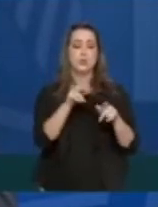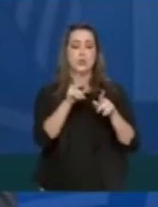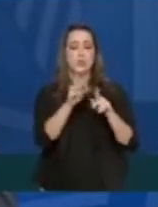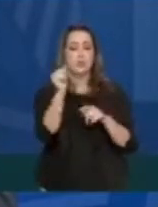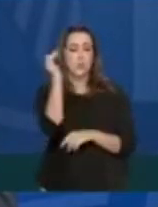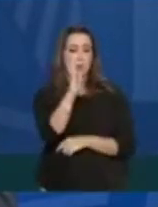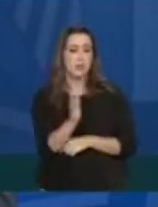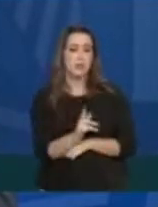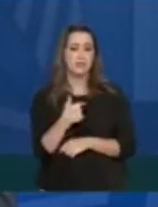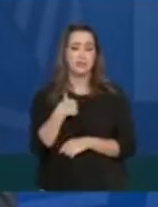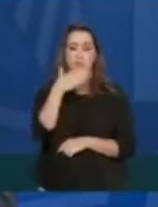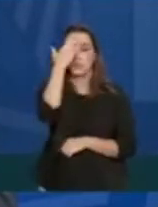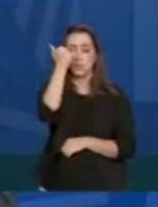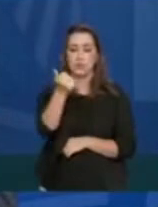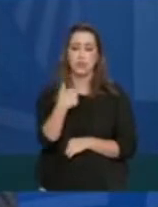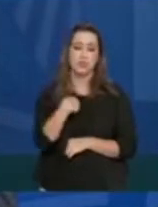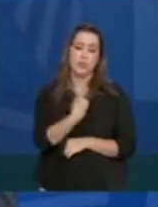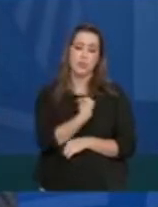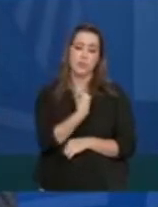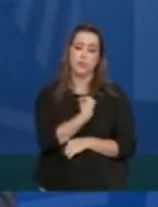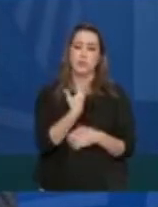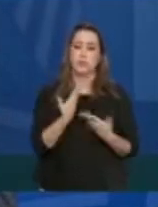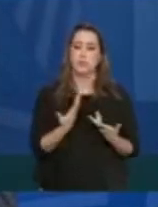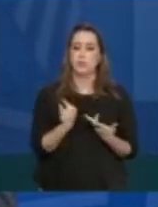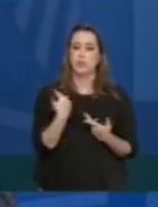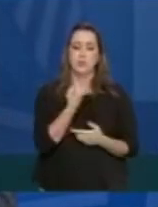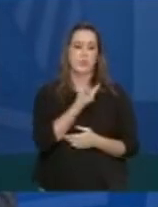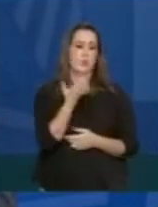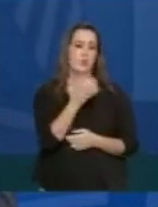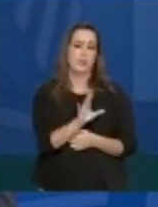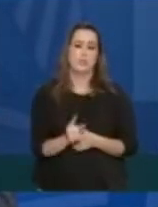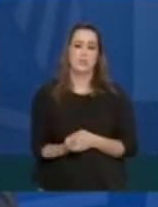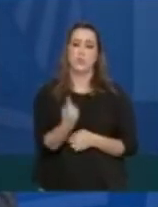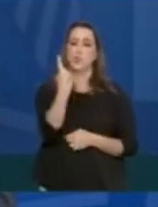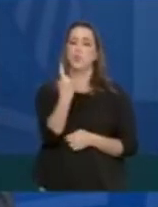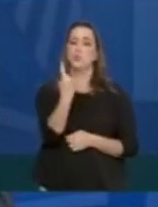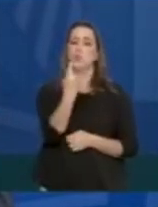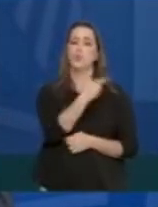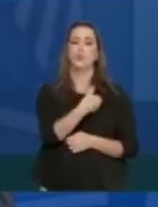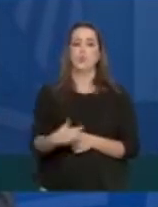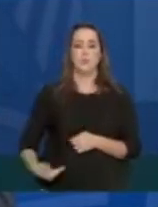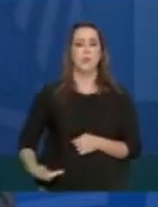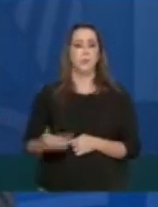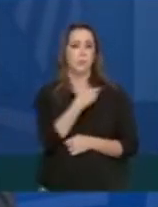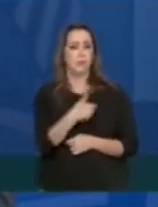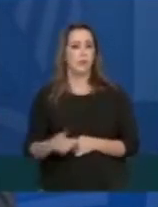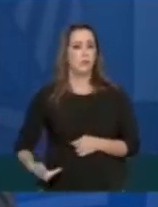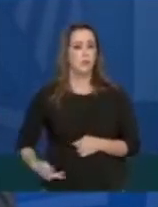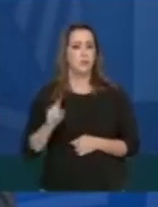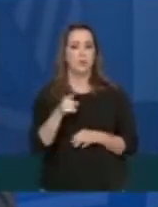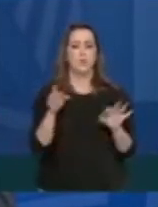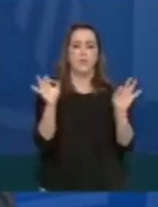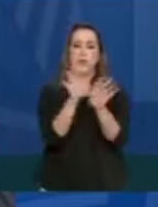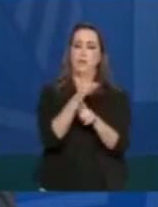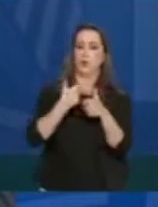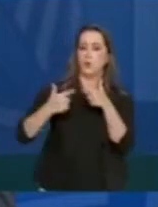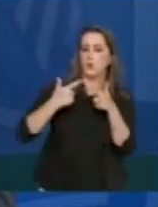Nós não temos a pretensão de, em uma gestão, resolver todos os problemas de